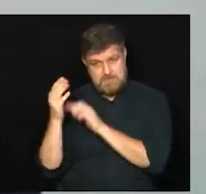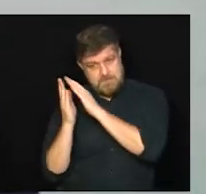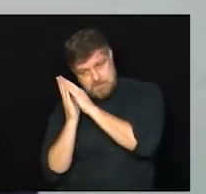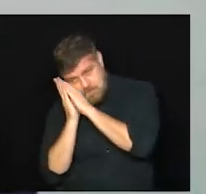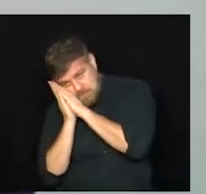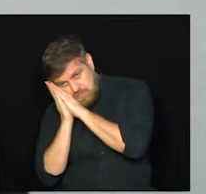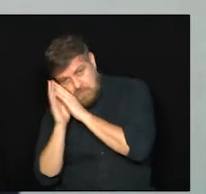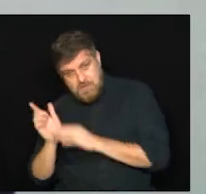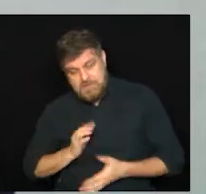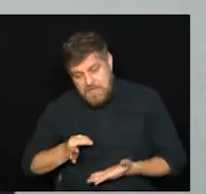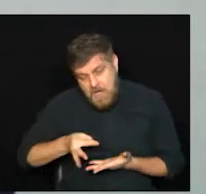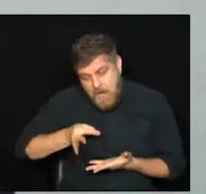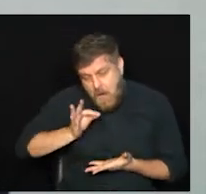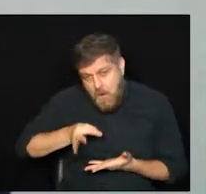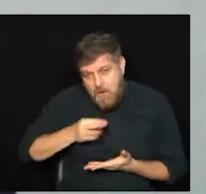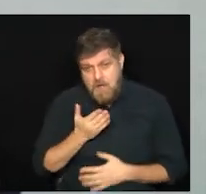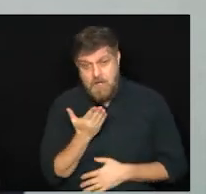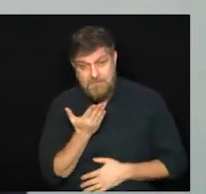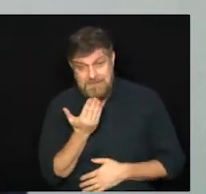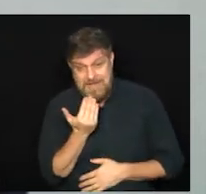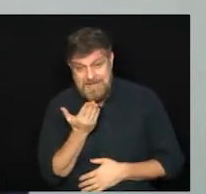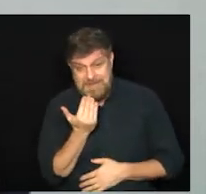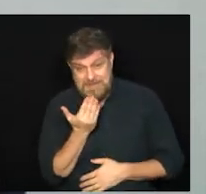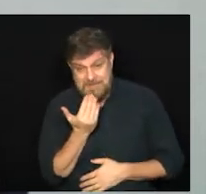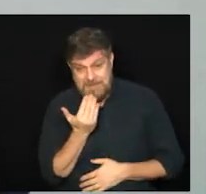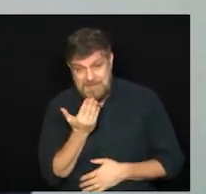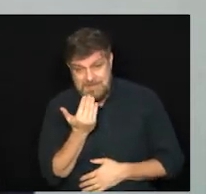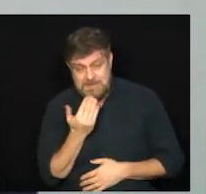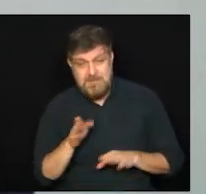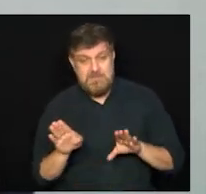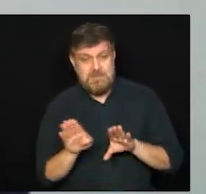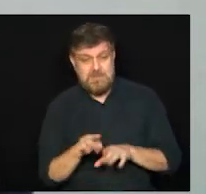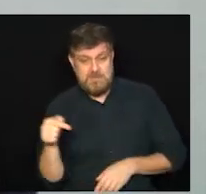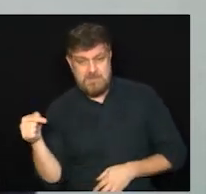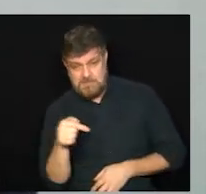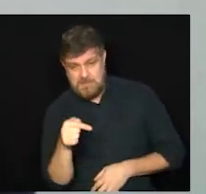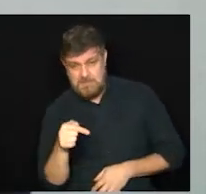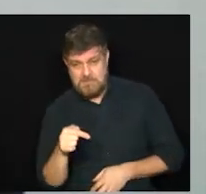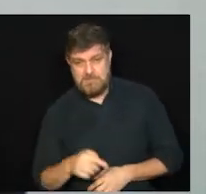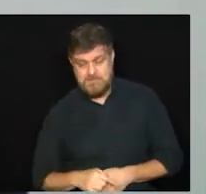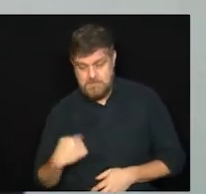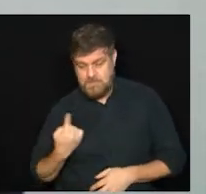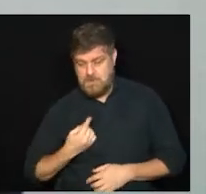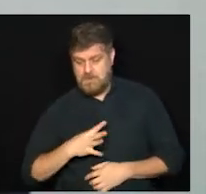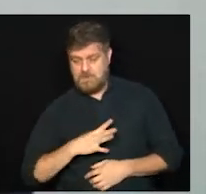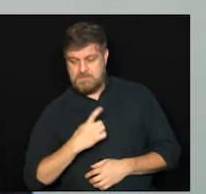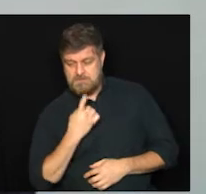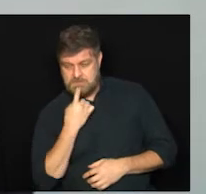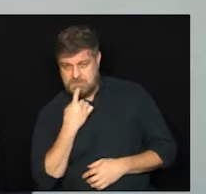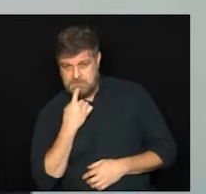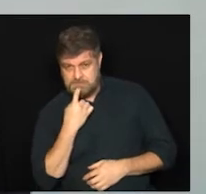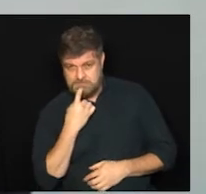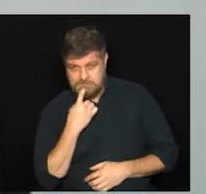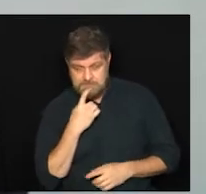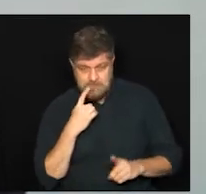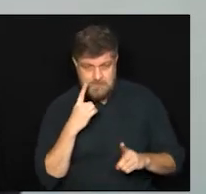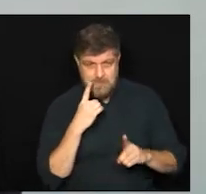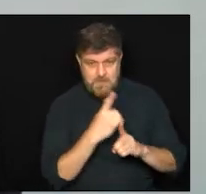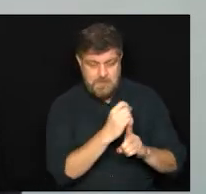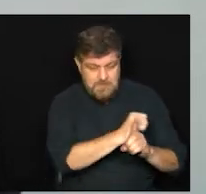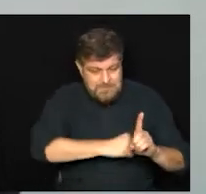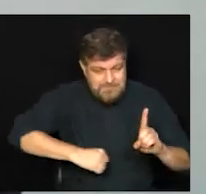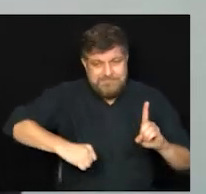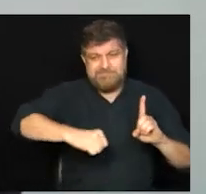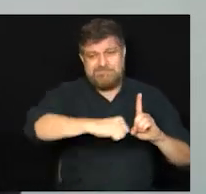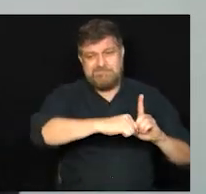coffee break, ele faz a alimentação. Então, na nossa realidade, os eventos sociais, eles não chegam